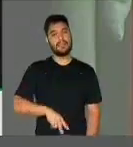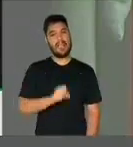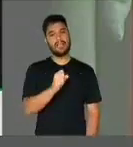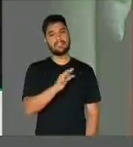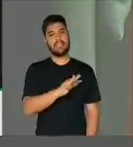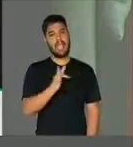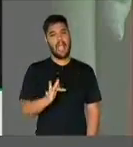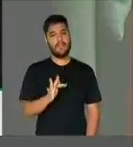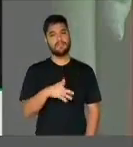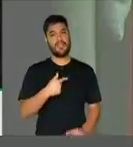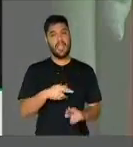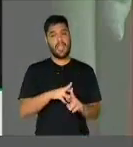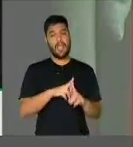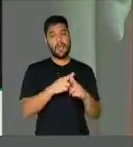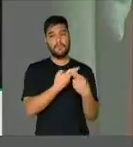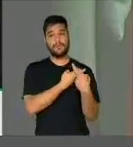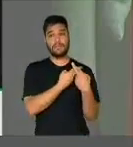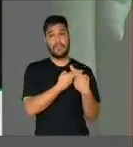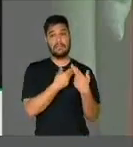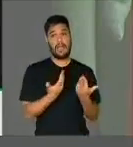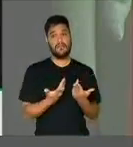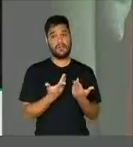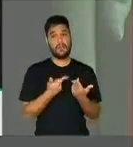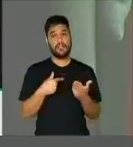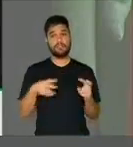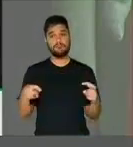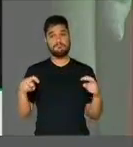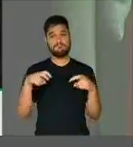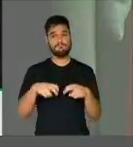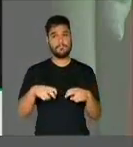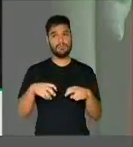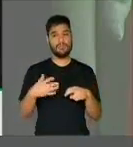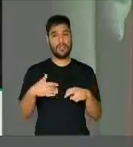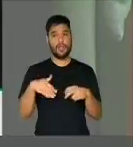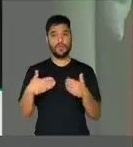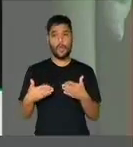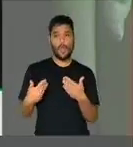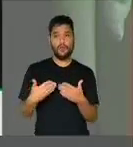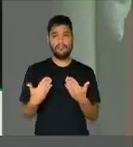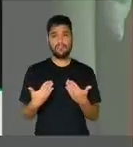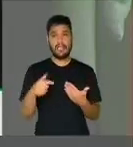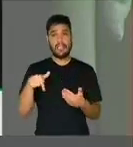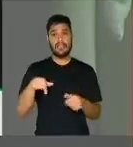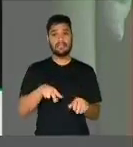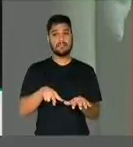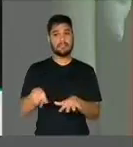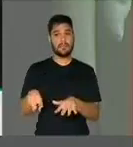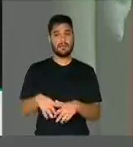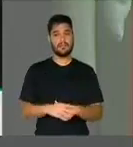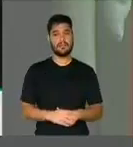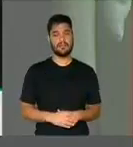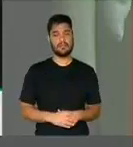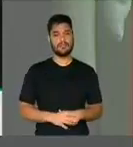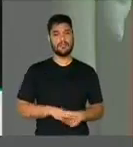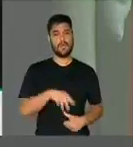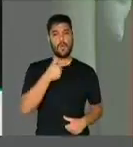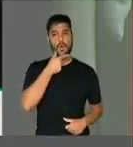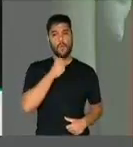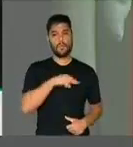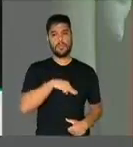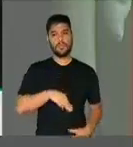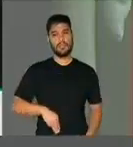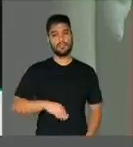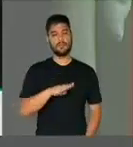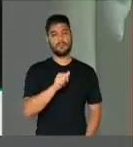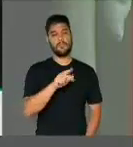órgão responsável pela quebra do seu sigilo. E o que não acontece essa semana? O ministro